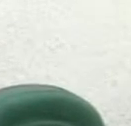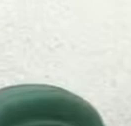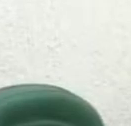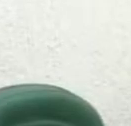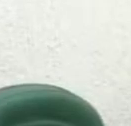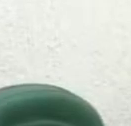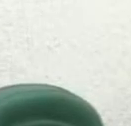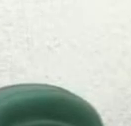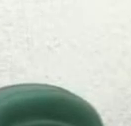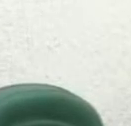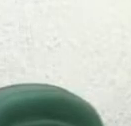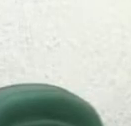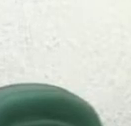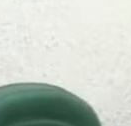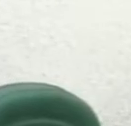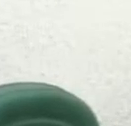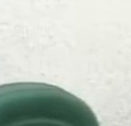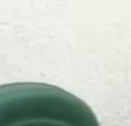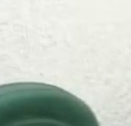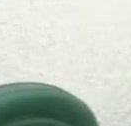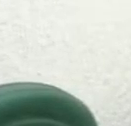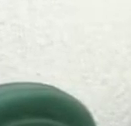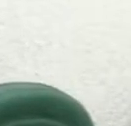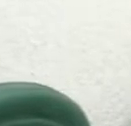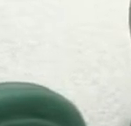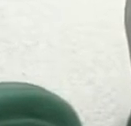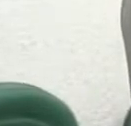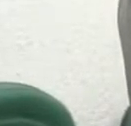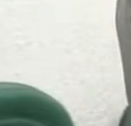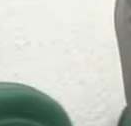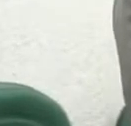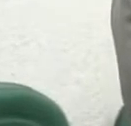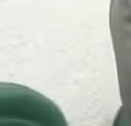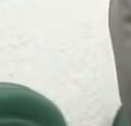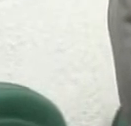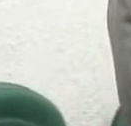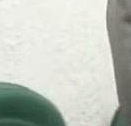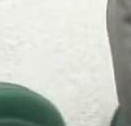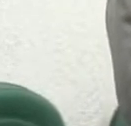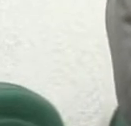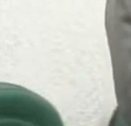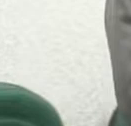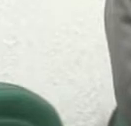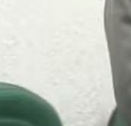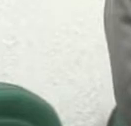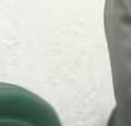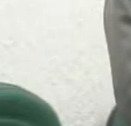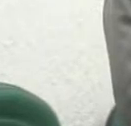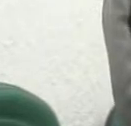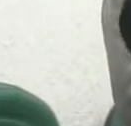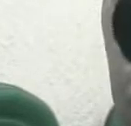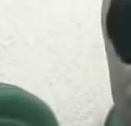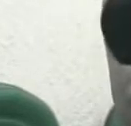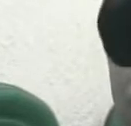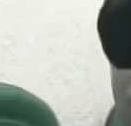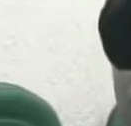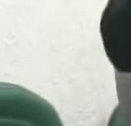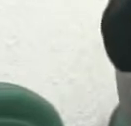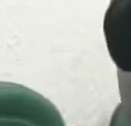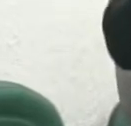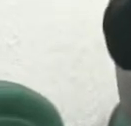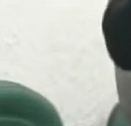por ele porque na escola dominical ele ia aprender você ia Criar o seu filho no caminho em que deve andar